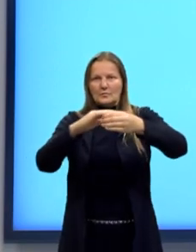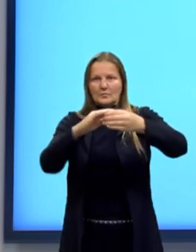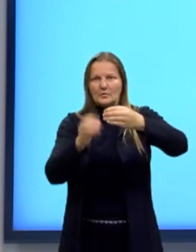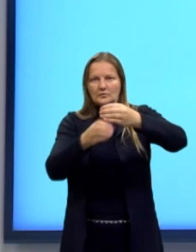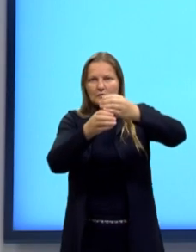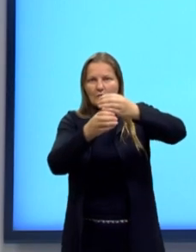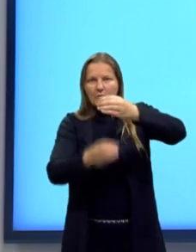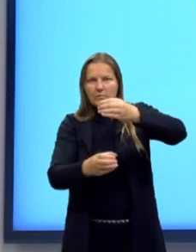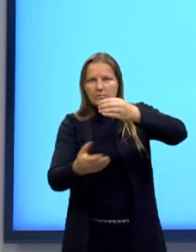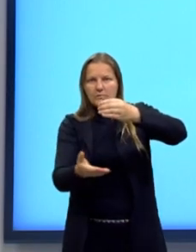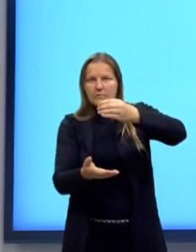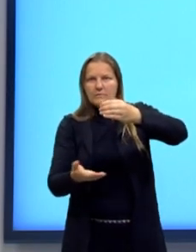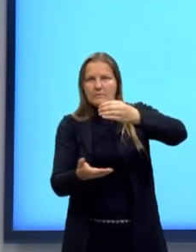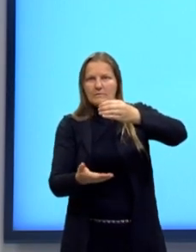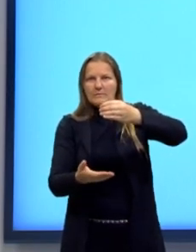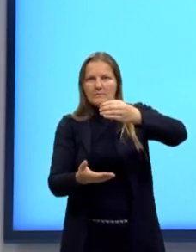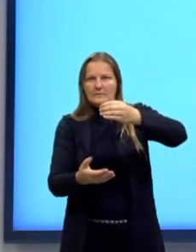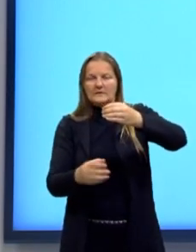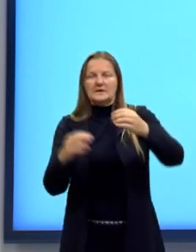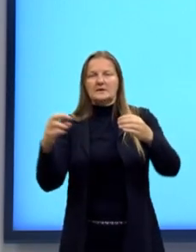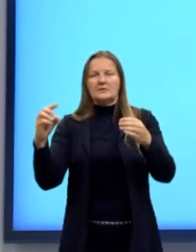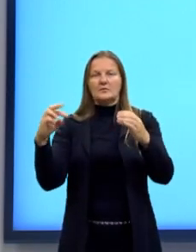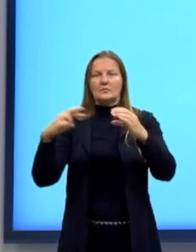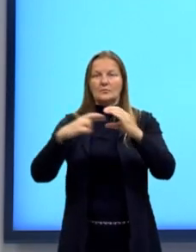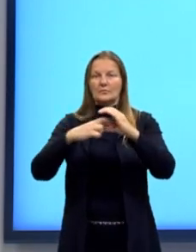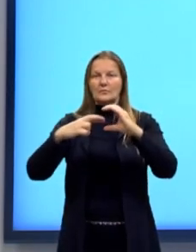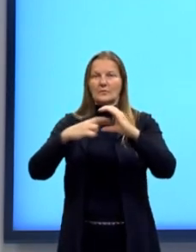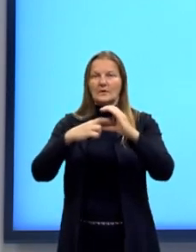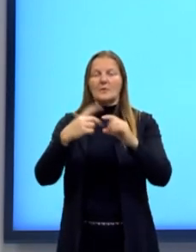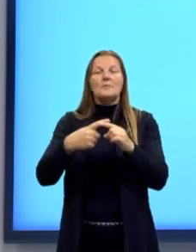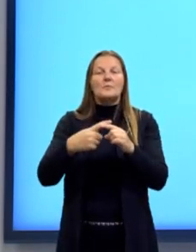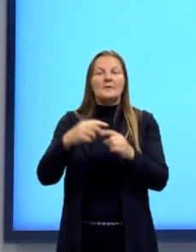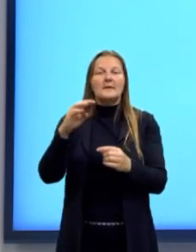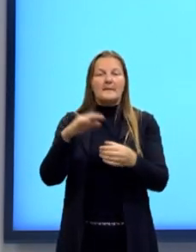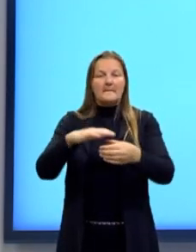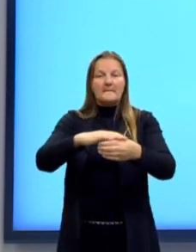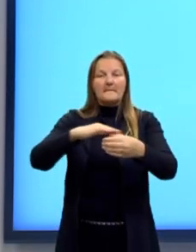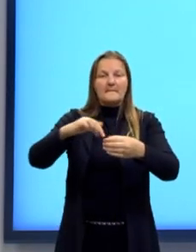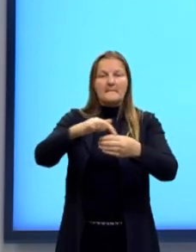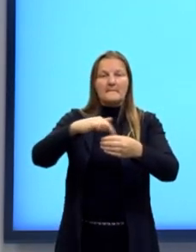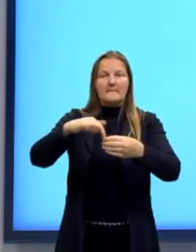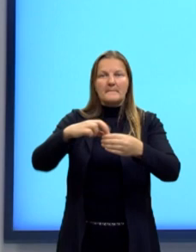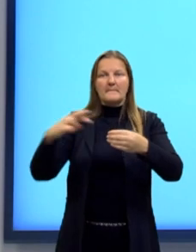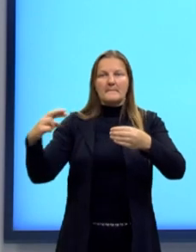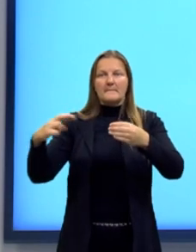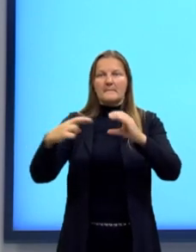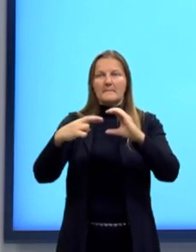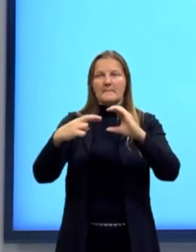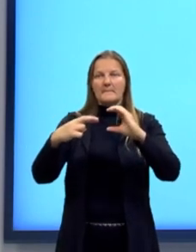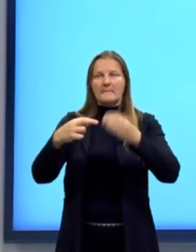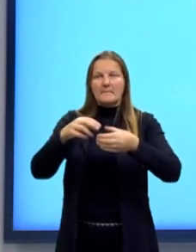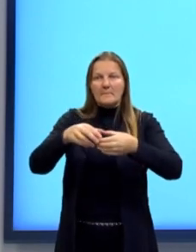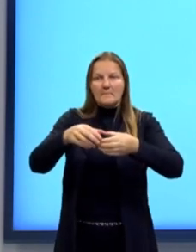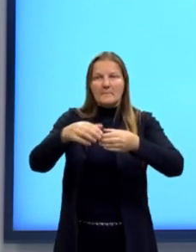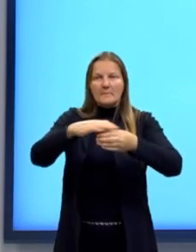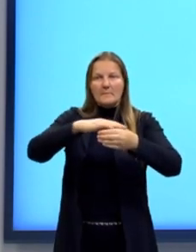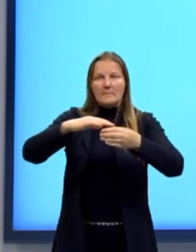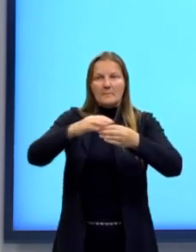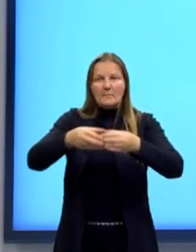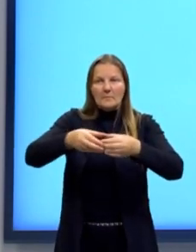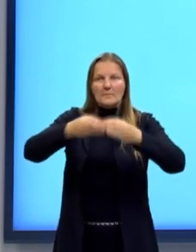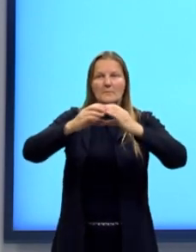bases são circulares nós temos o raio dessas bases a planificação seria né um recorte que a